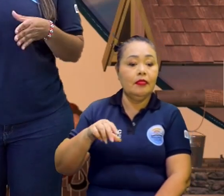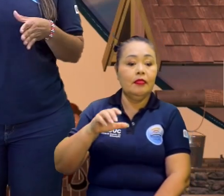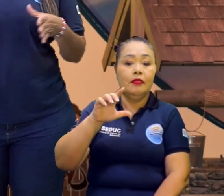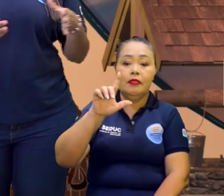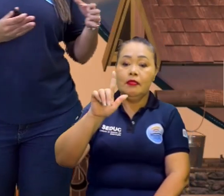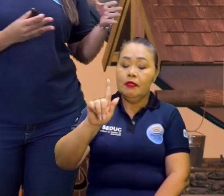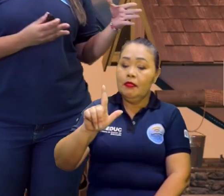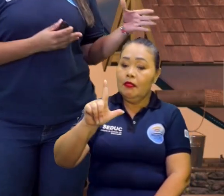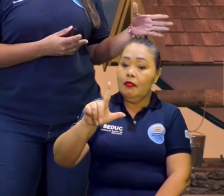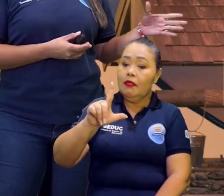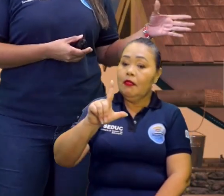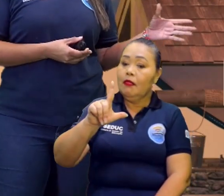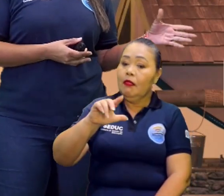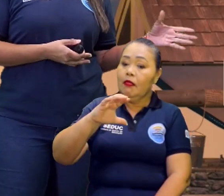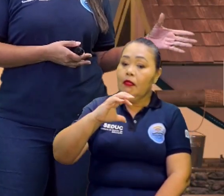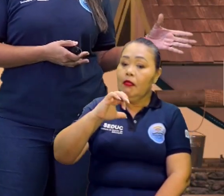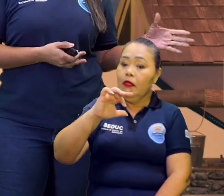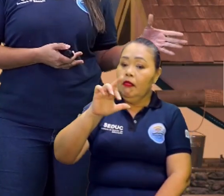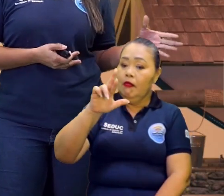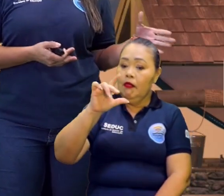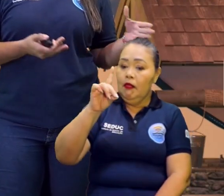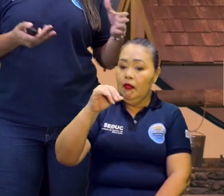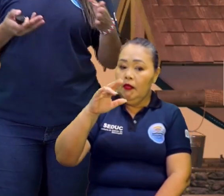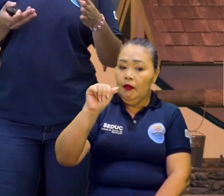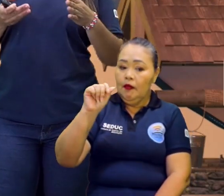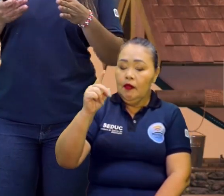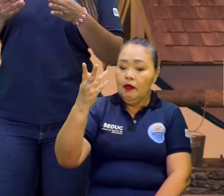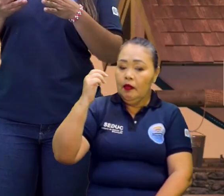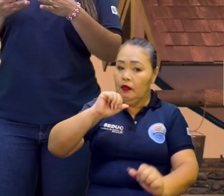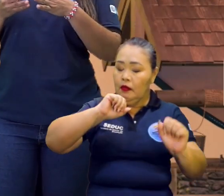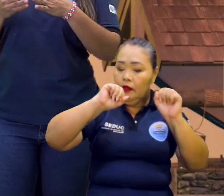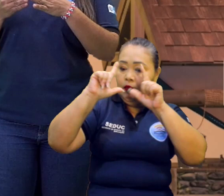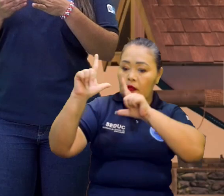Então, como a gente falou ali, observou no slide, né?